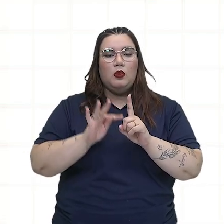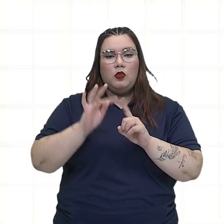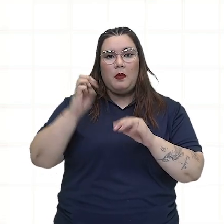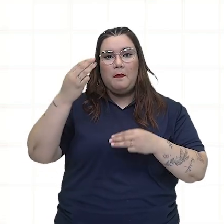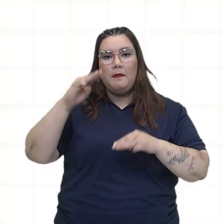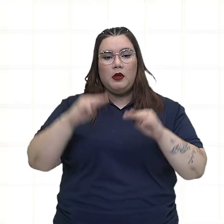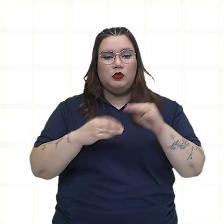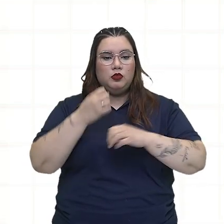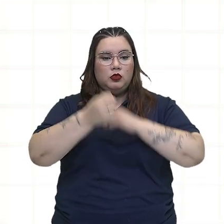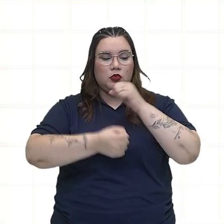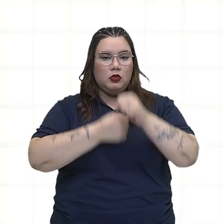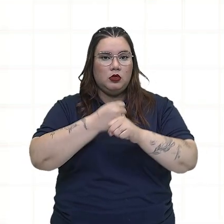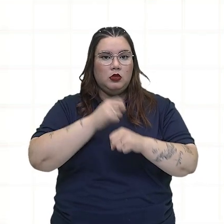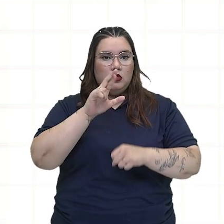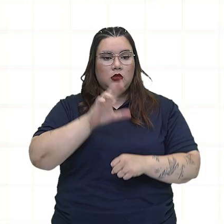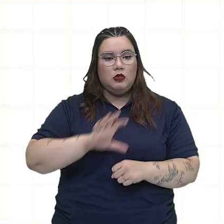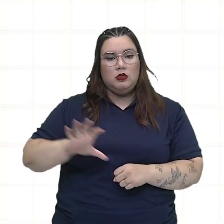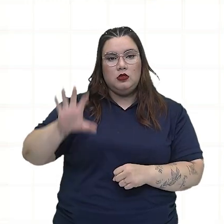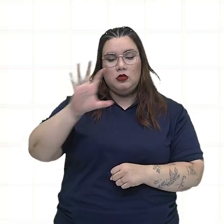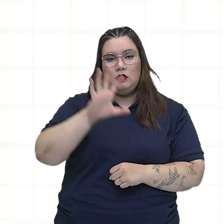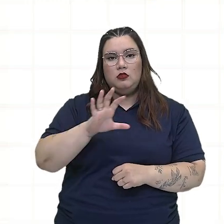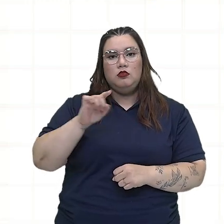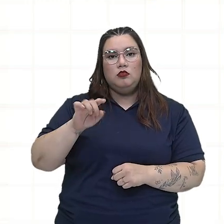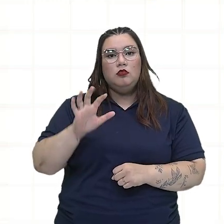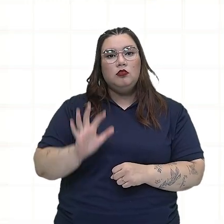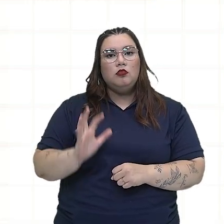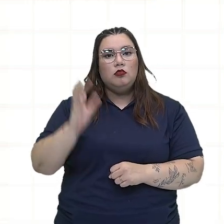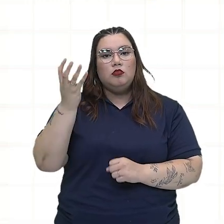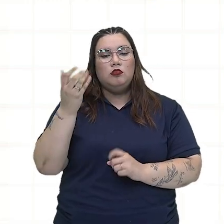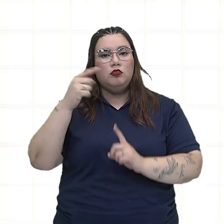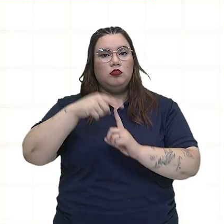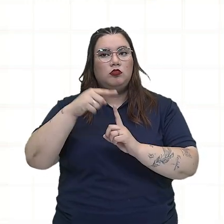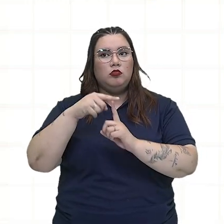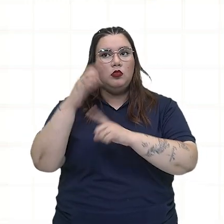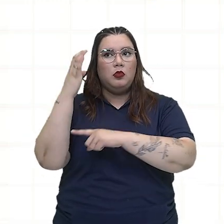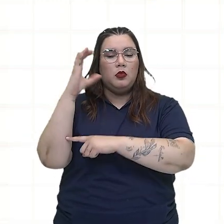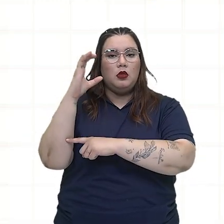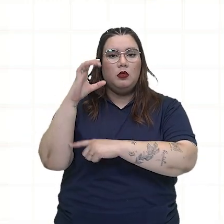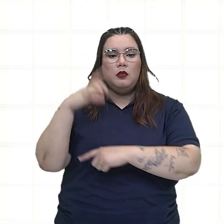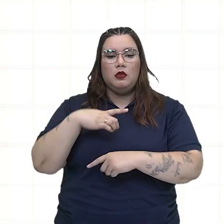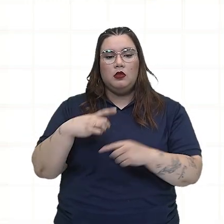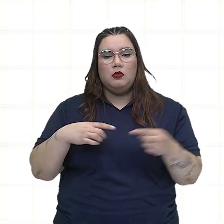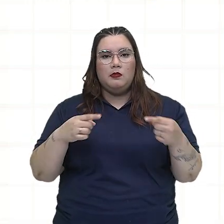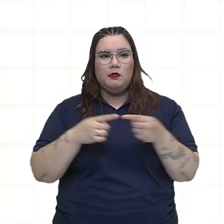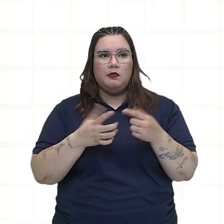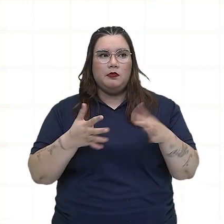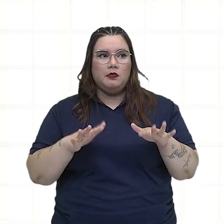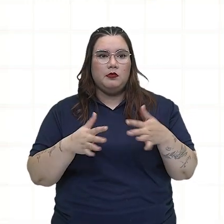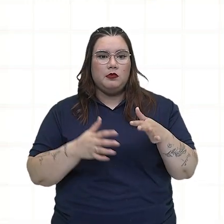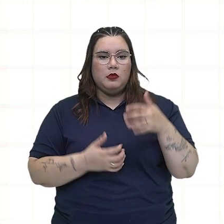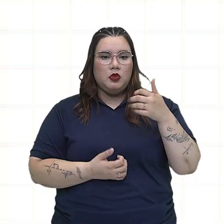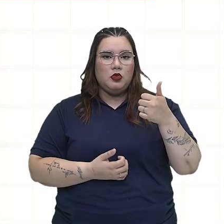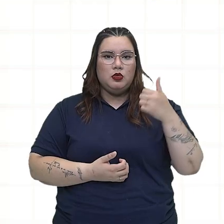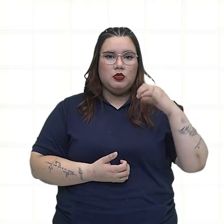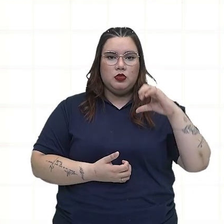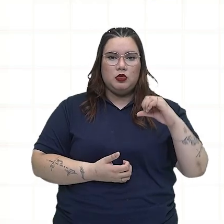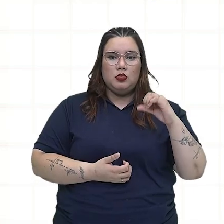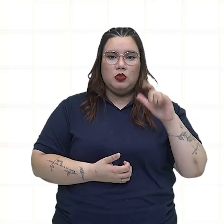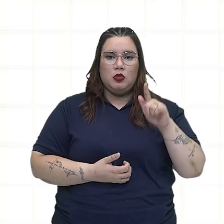média anual nas regiões onde há ocorrência desse tipo climático, ela fica ali em torno